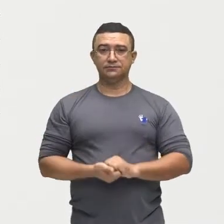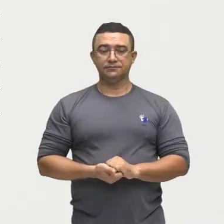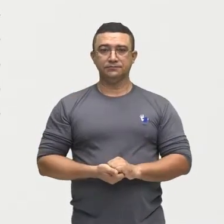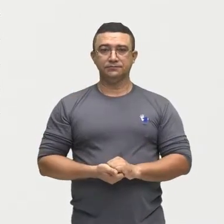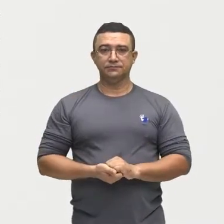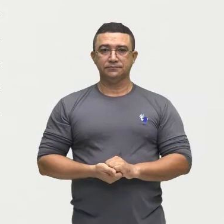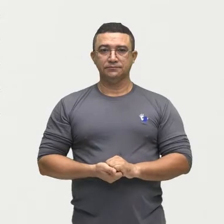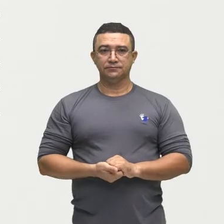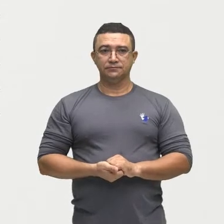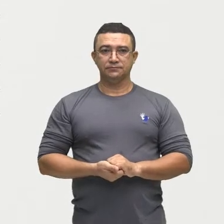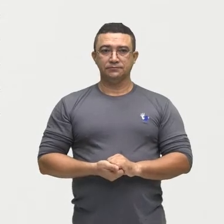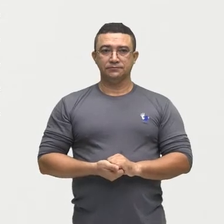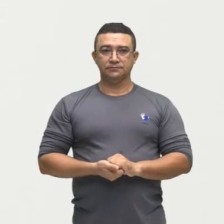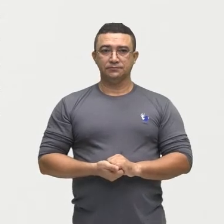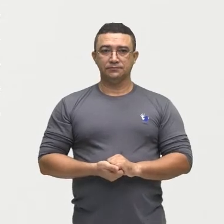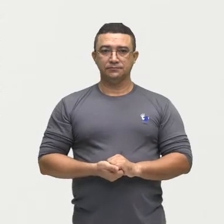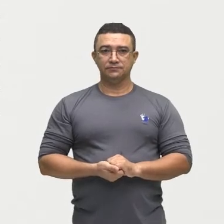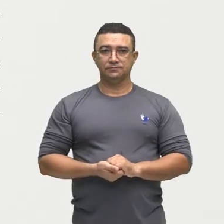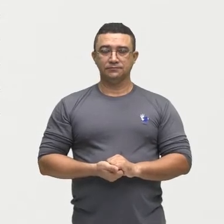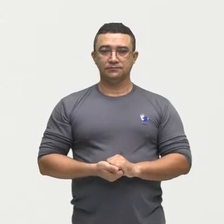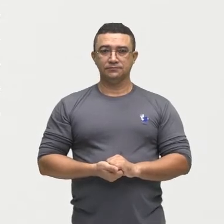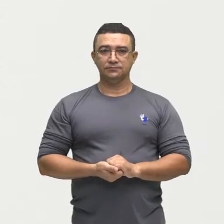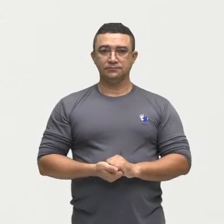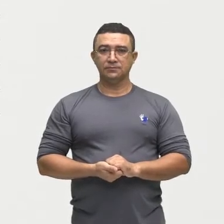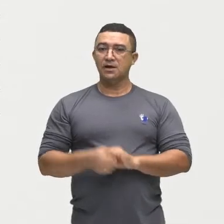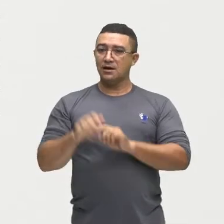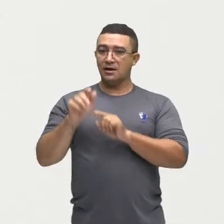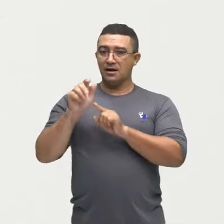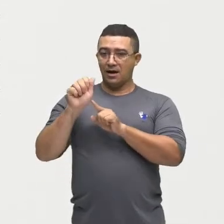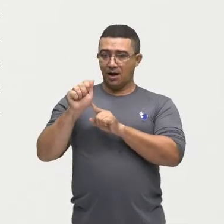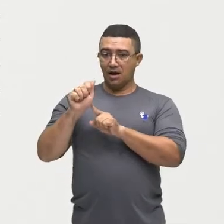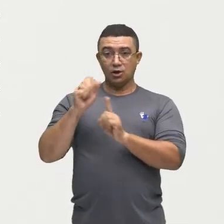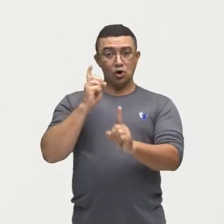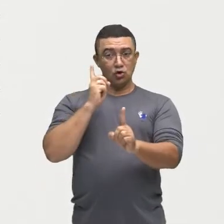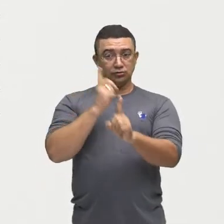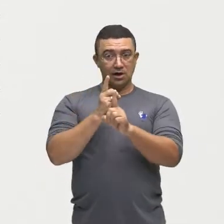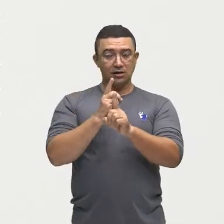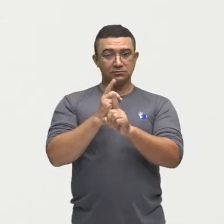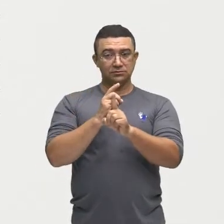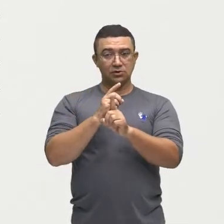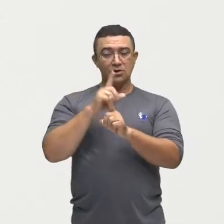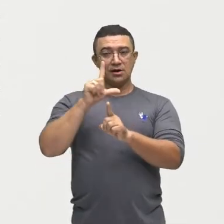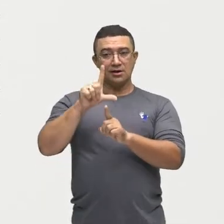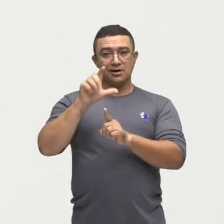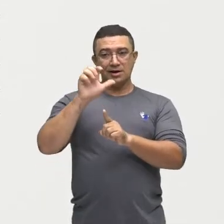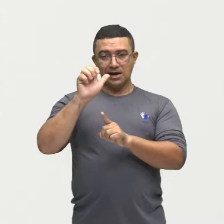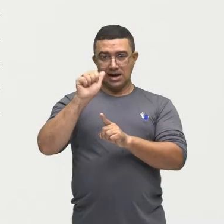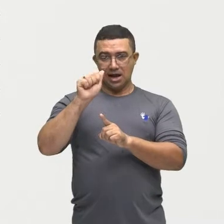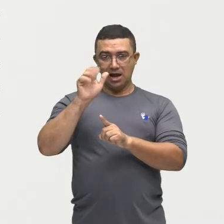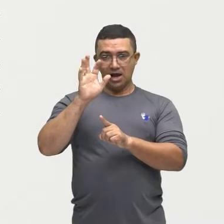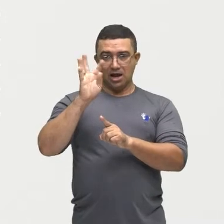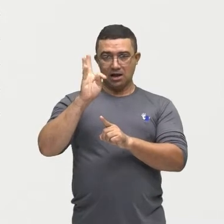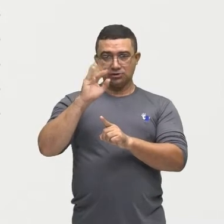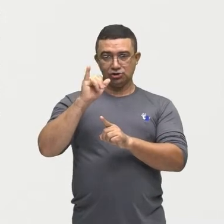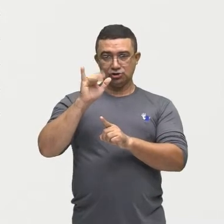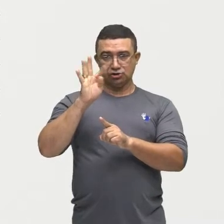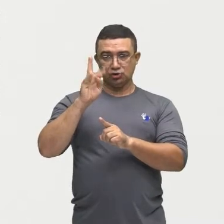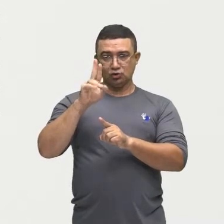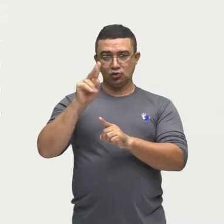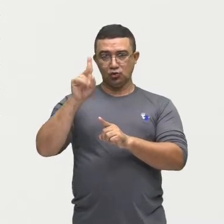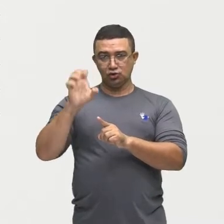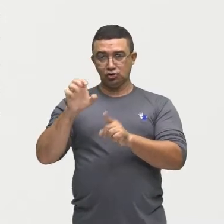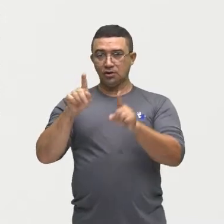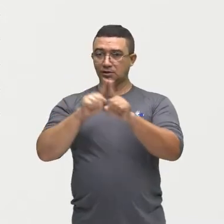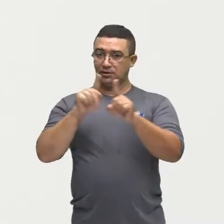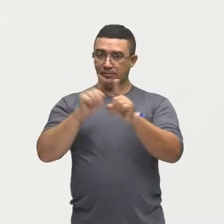né? E aí a gente vai definir a latitude e a longitude dele. Então, a gente vai colocar em prática o que a gente